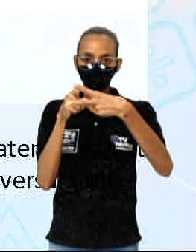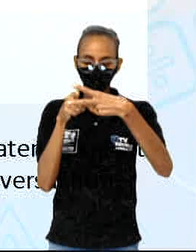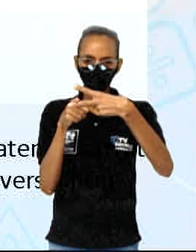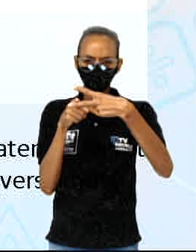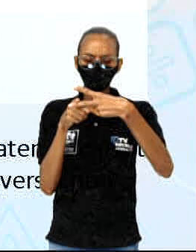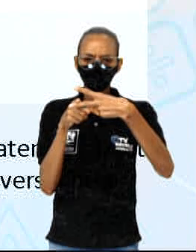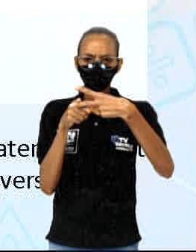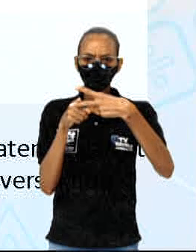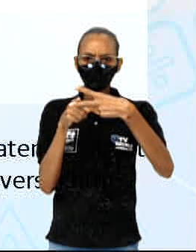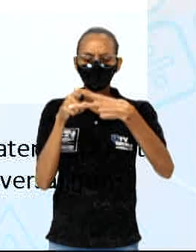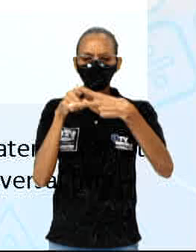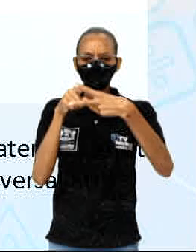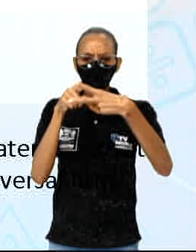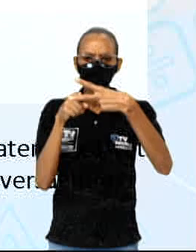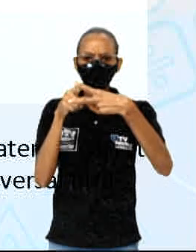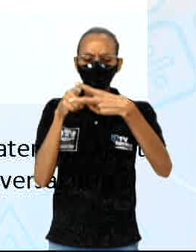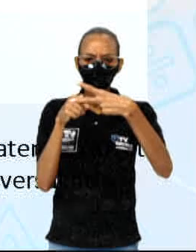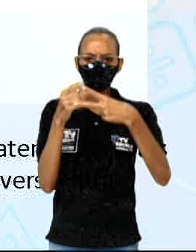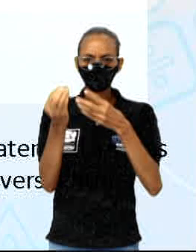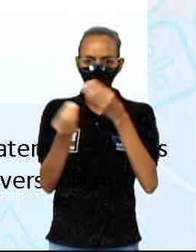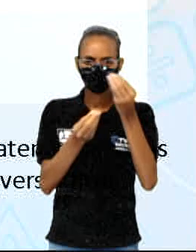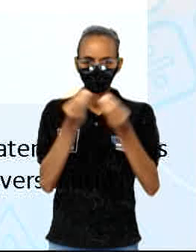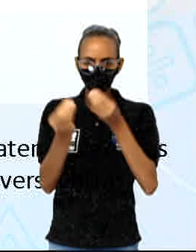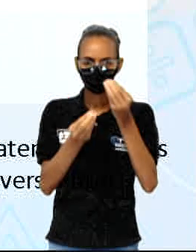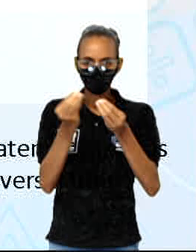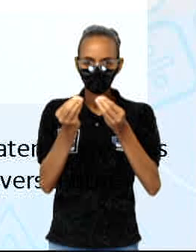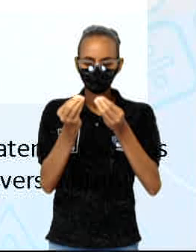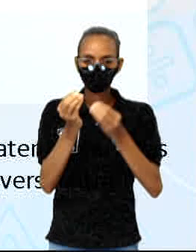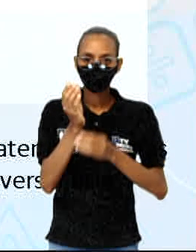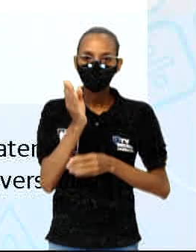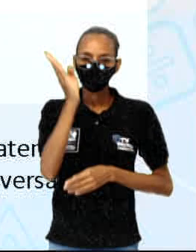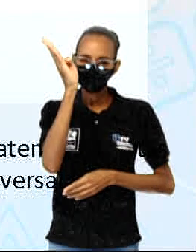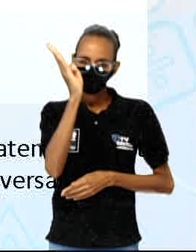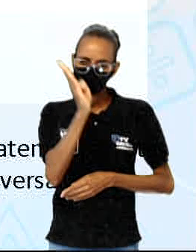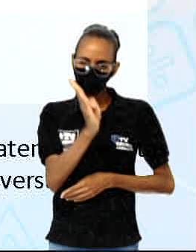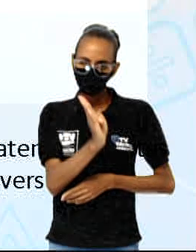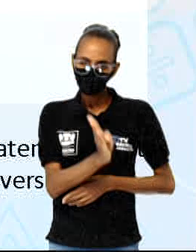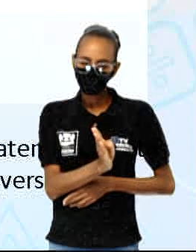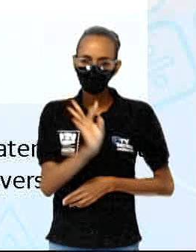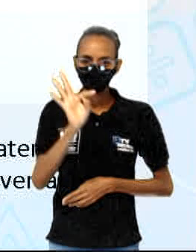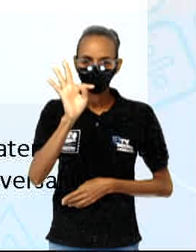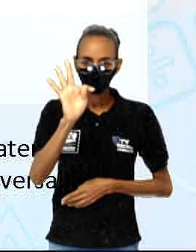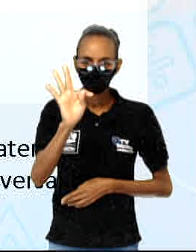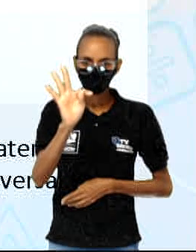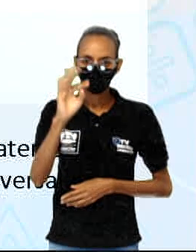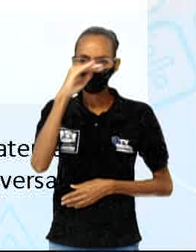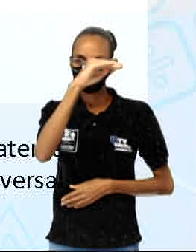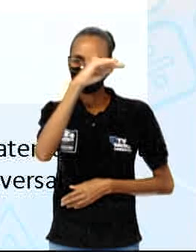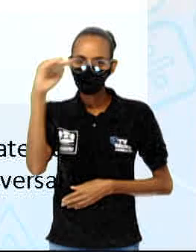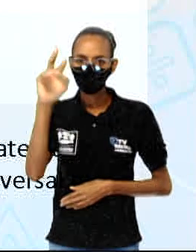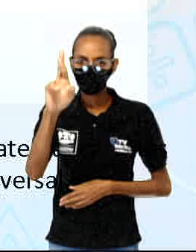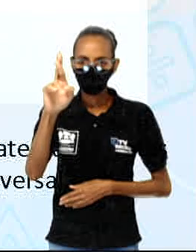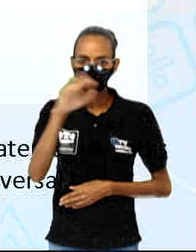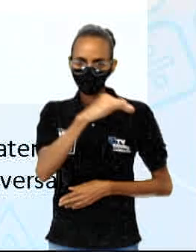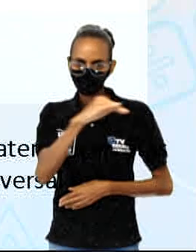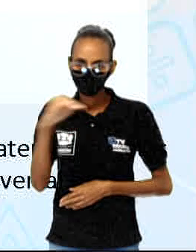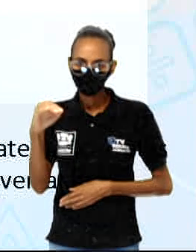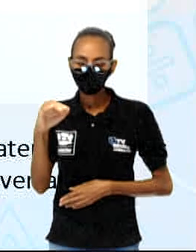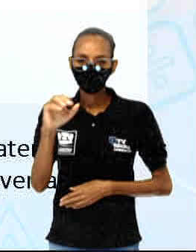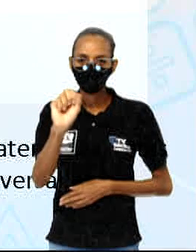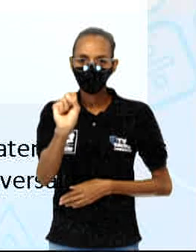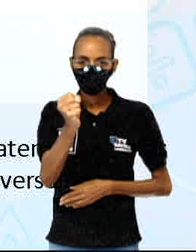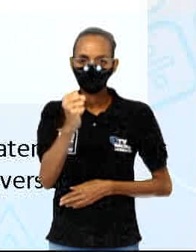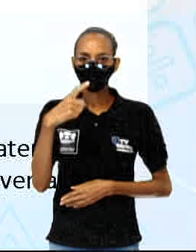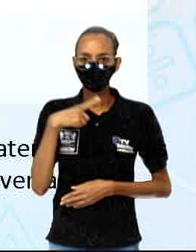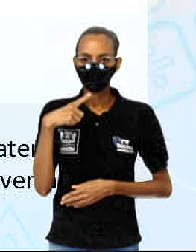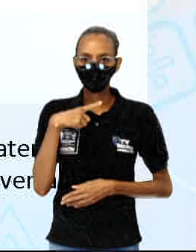há esse corte, quando essa reta T cruza as retas R e S, elas formam ângulos. Veja que foram formados